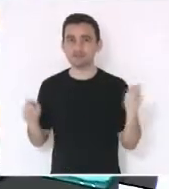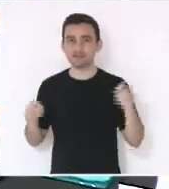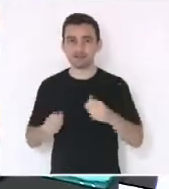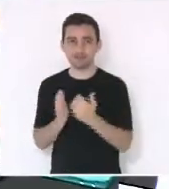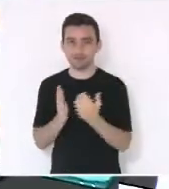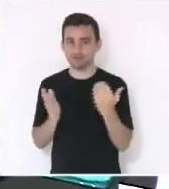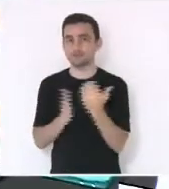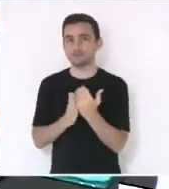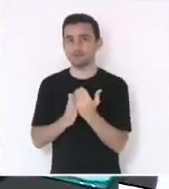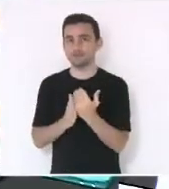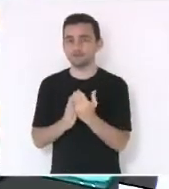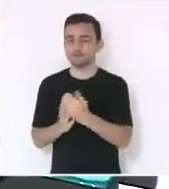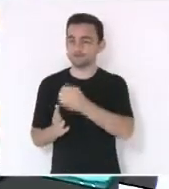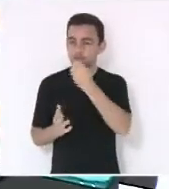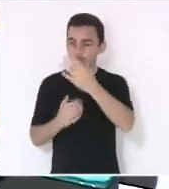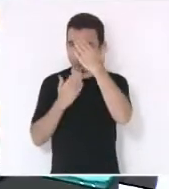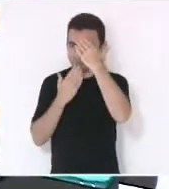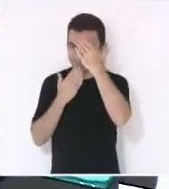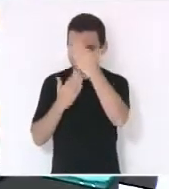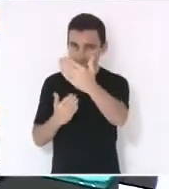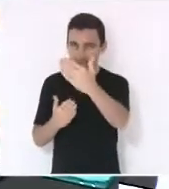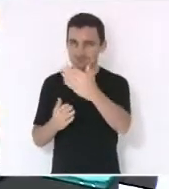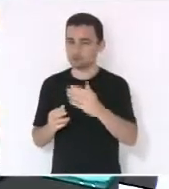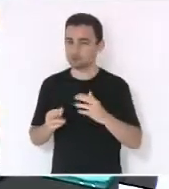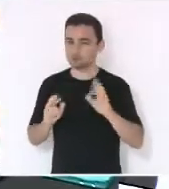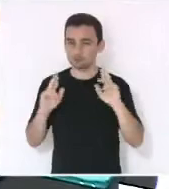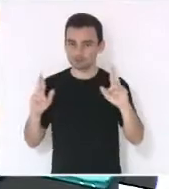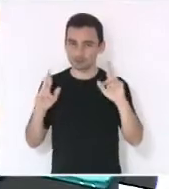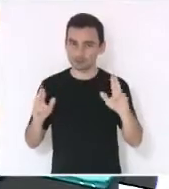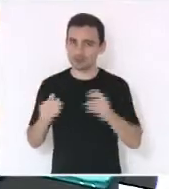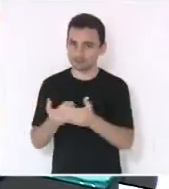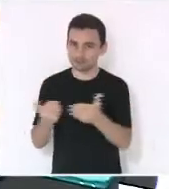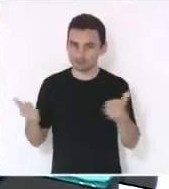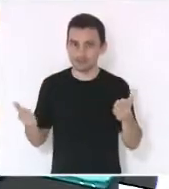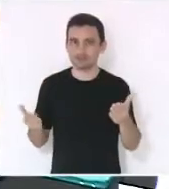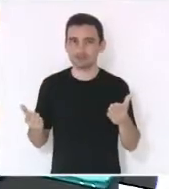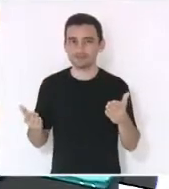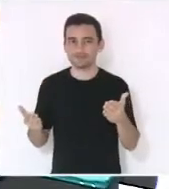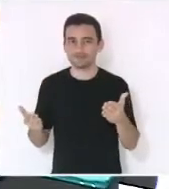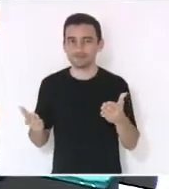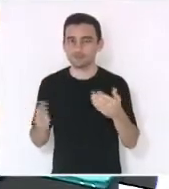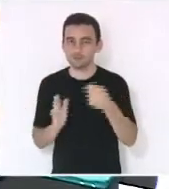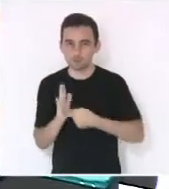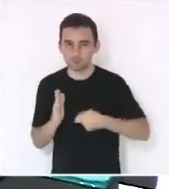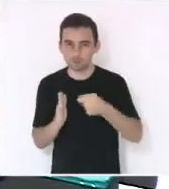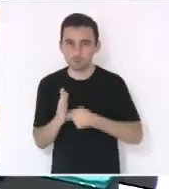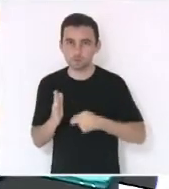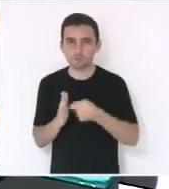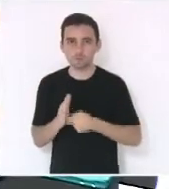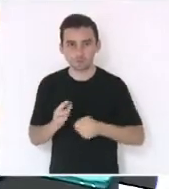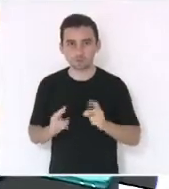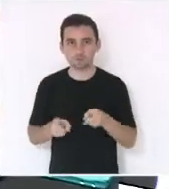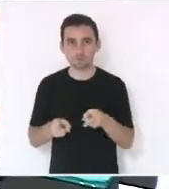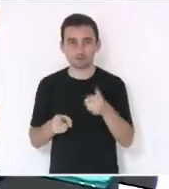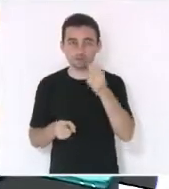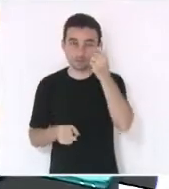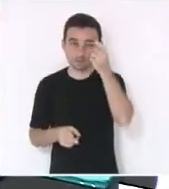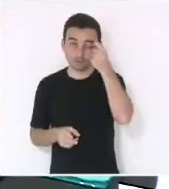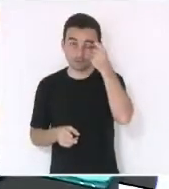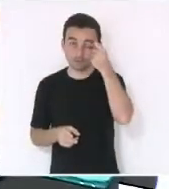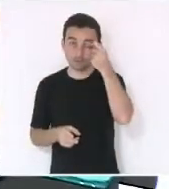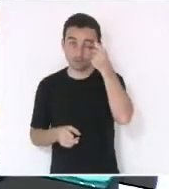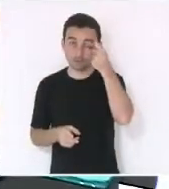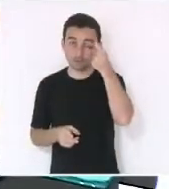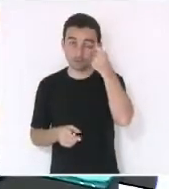obrigado e tudo bom para vocês. E muito sucesso e muita luta. muita luta e muita determinação. Muito obrigado.